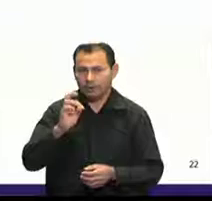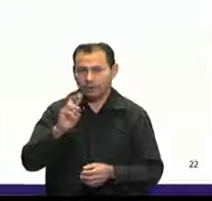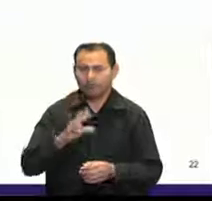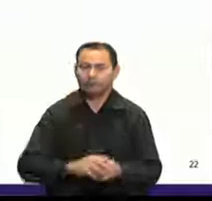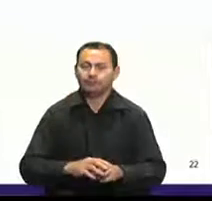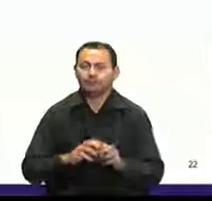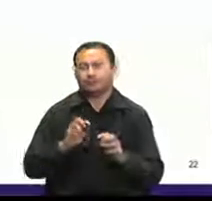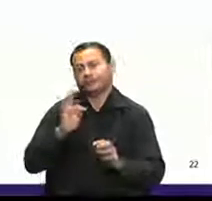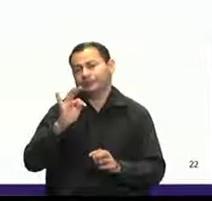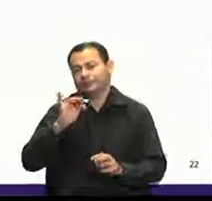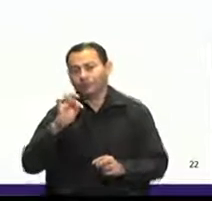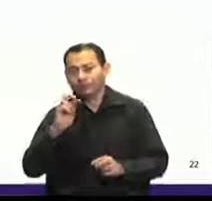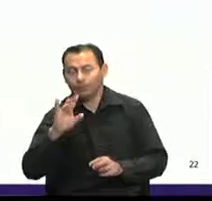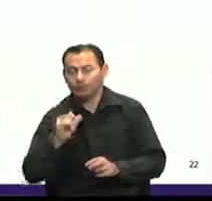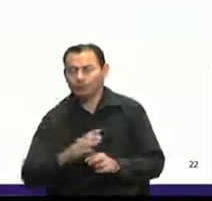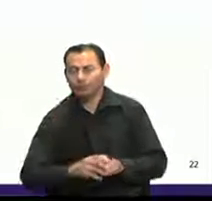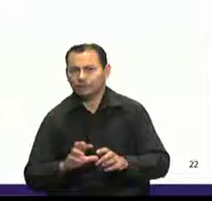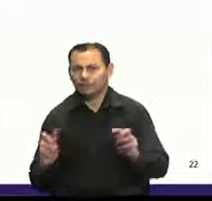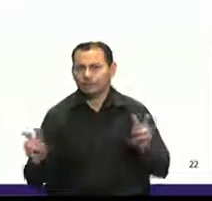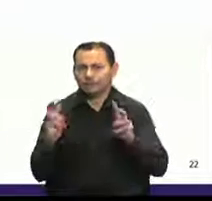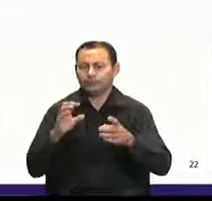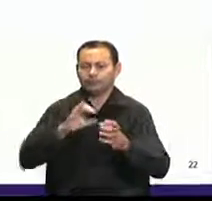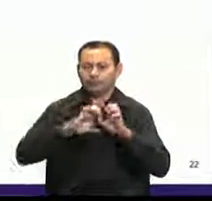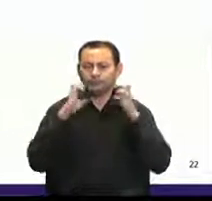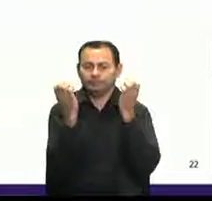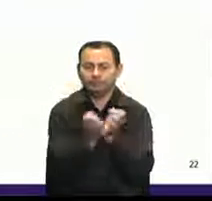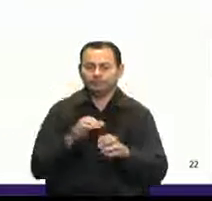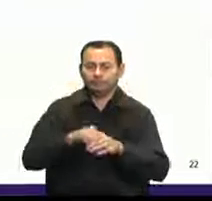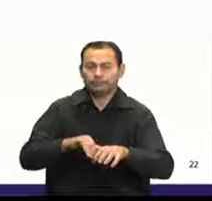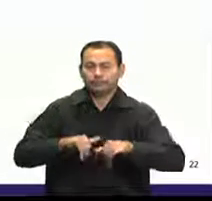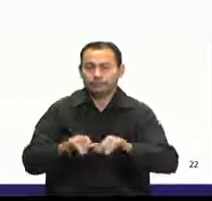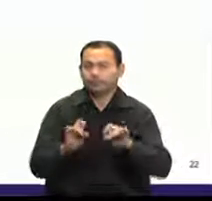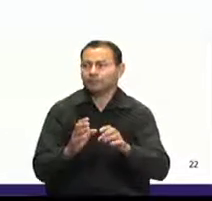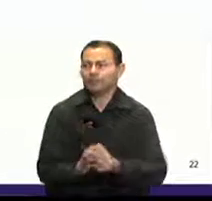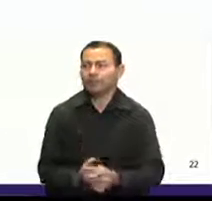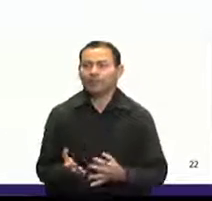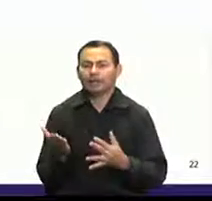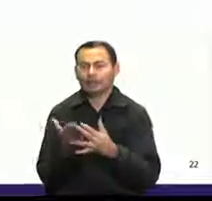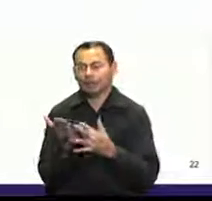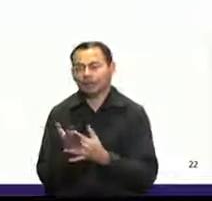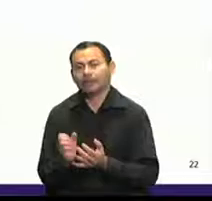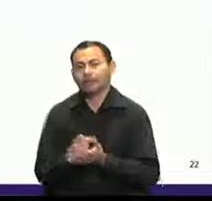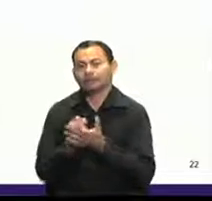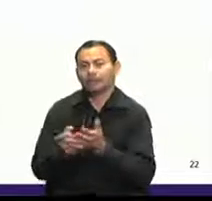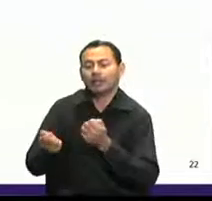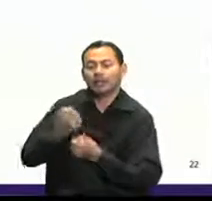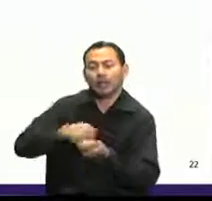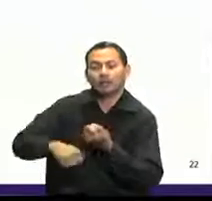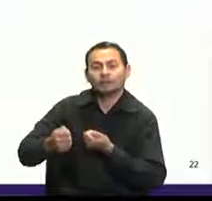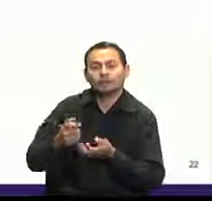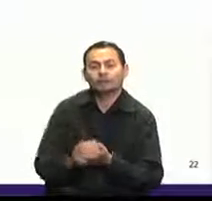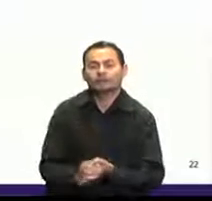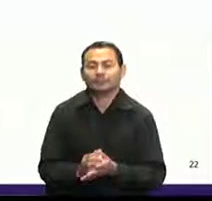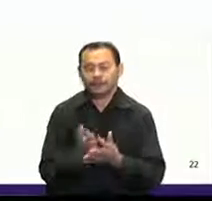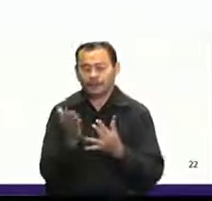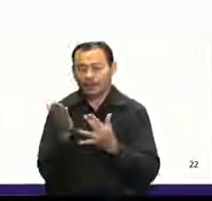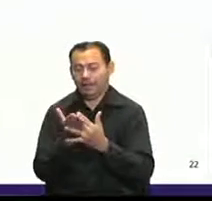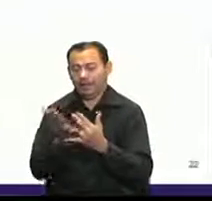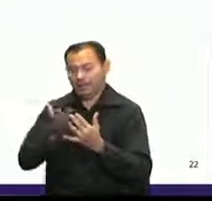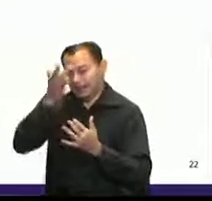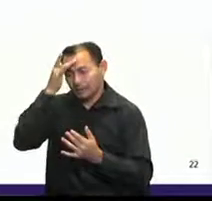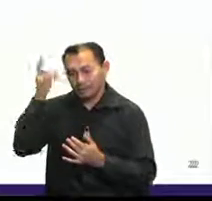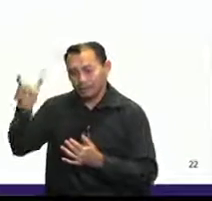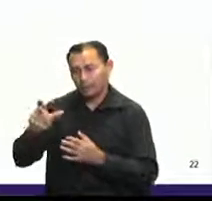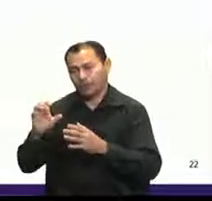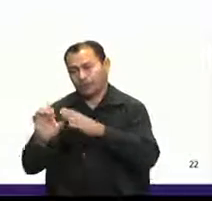mobiliários aqui é uma entidade que atua no mercado financeiro como uma intermediadora de negócios entre investidores e